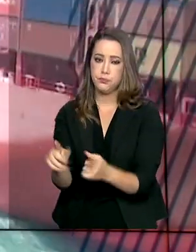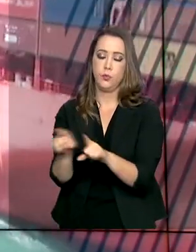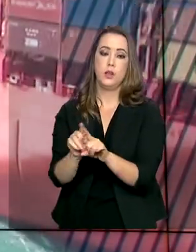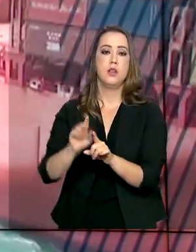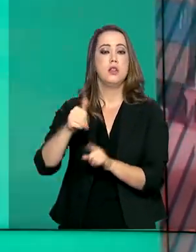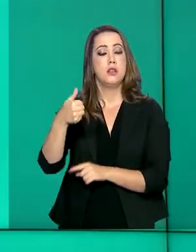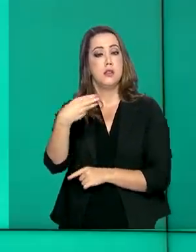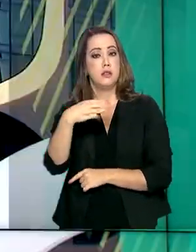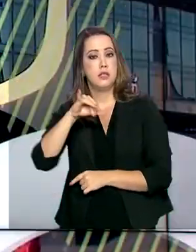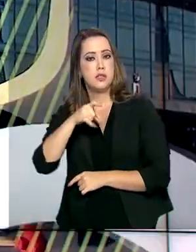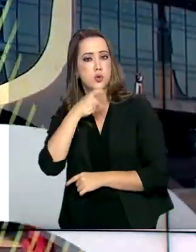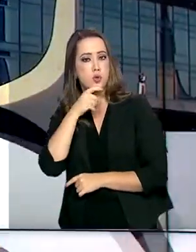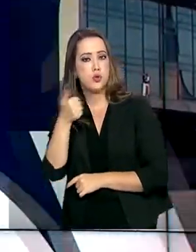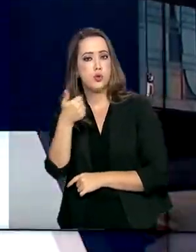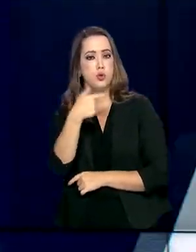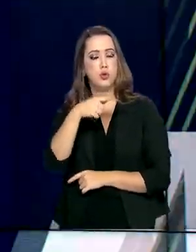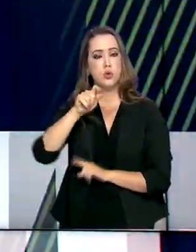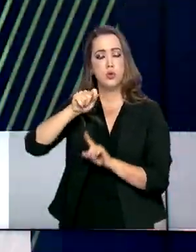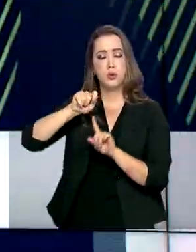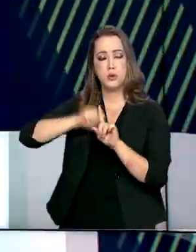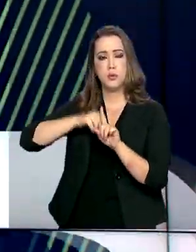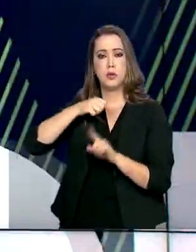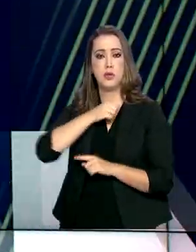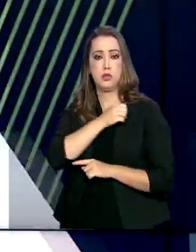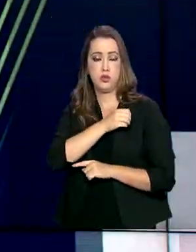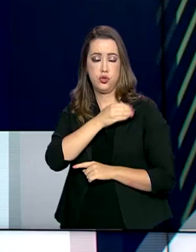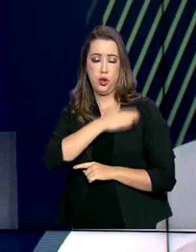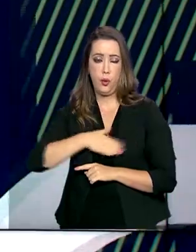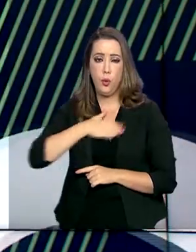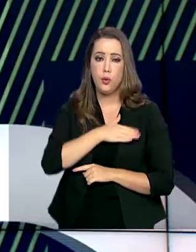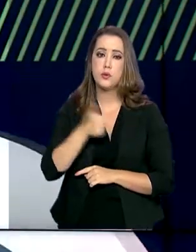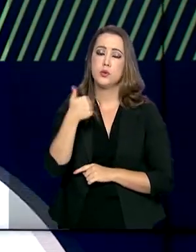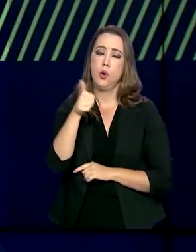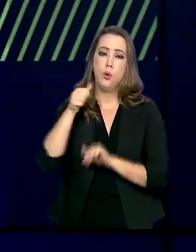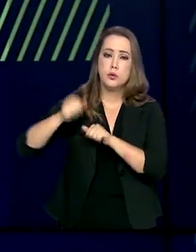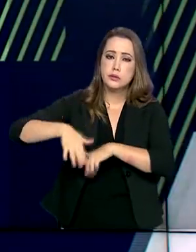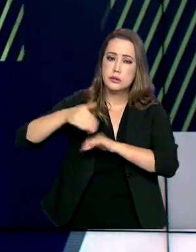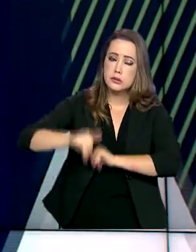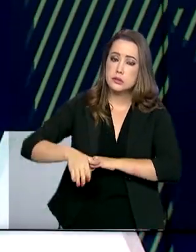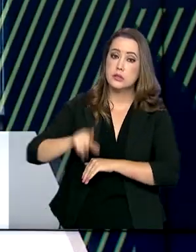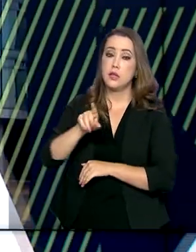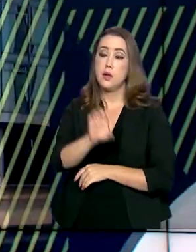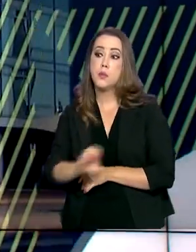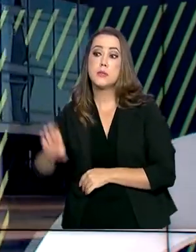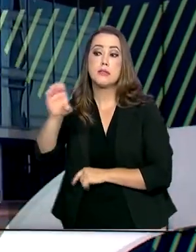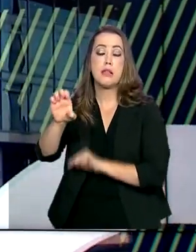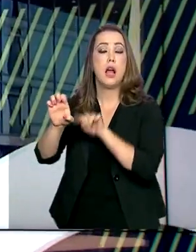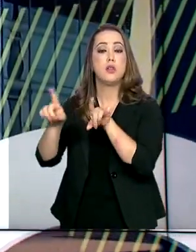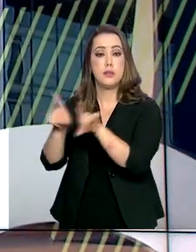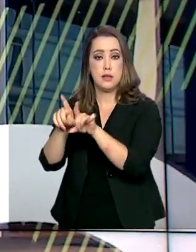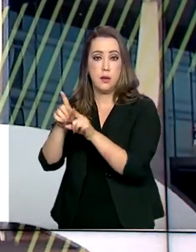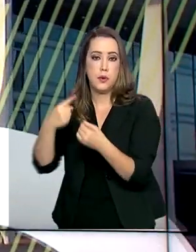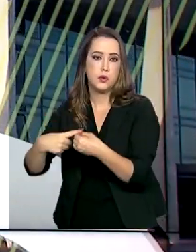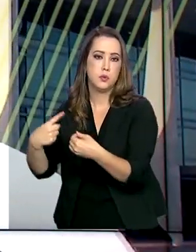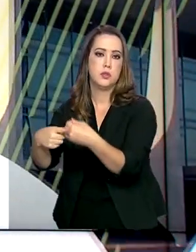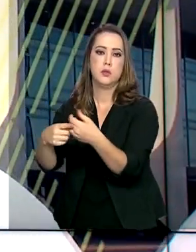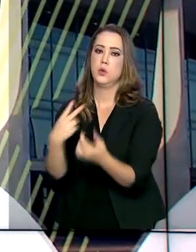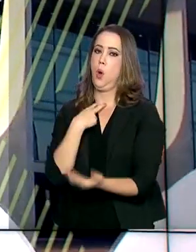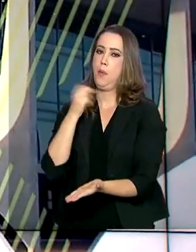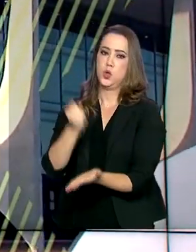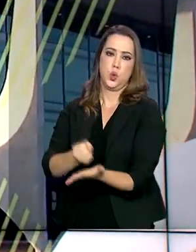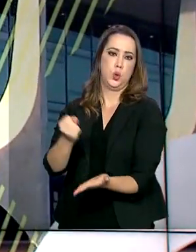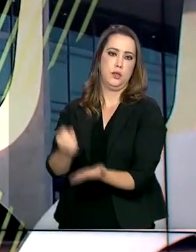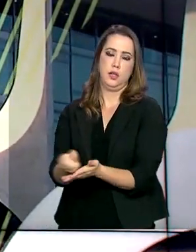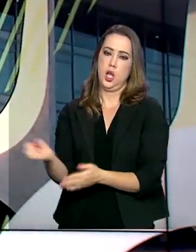de julho, 12 de agosto e 11 de setembro. Para receber o benefício, estados e municípios se comprometeram a não contratarem novos